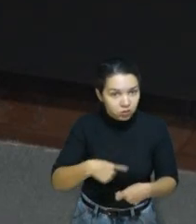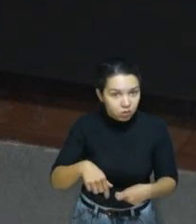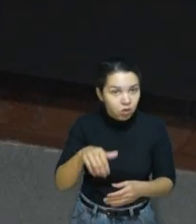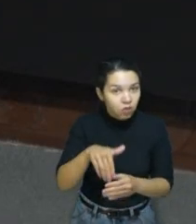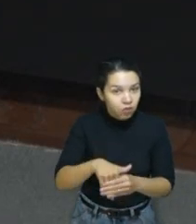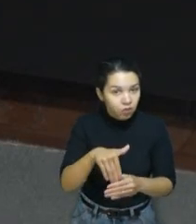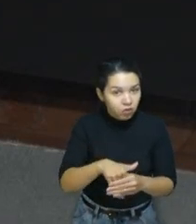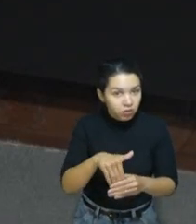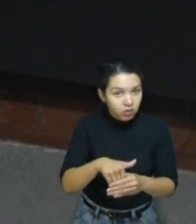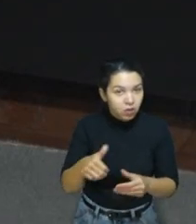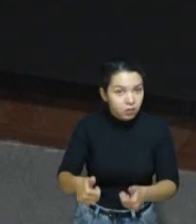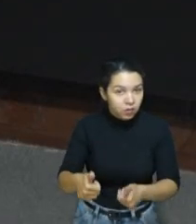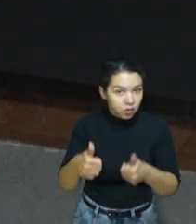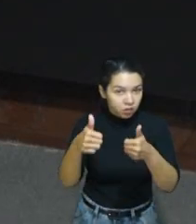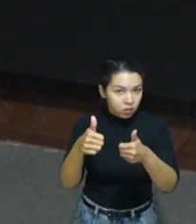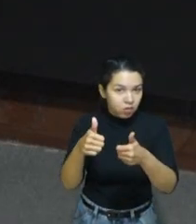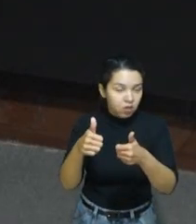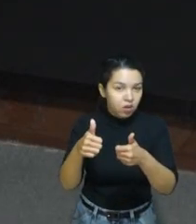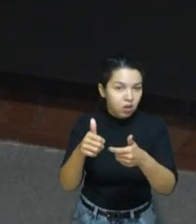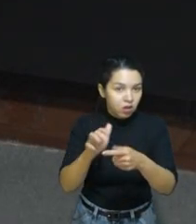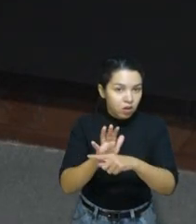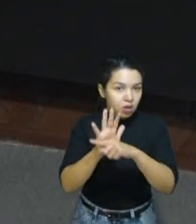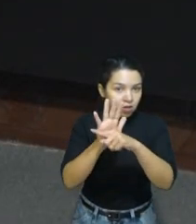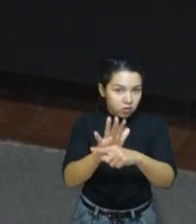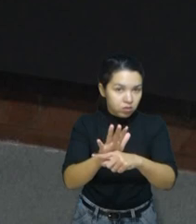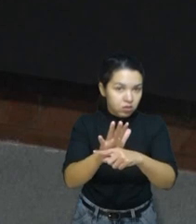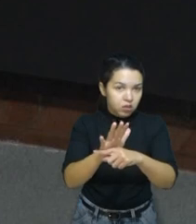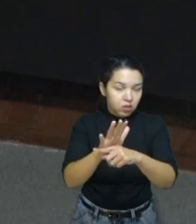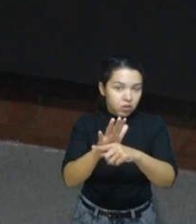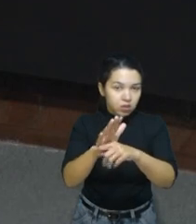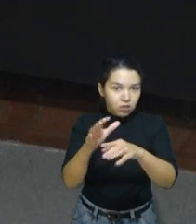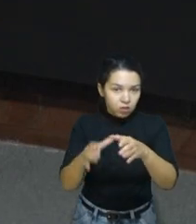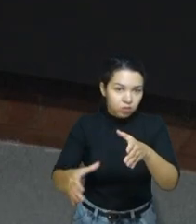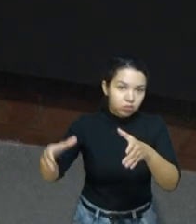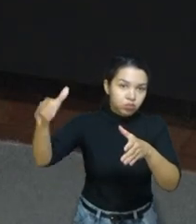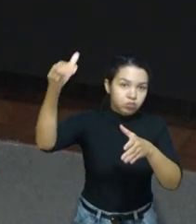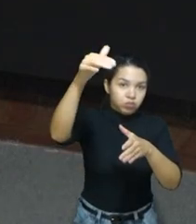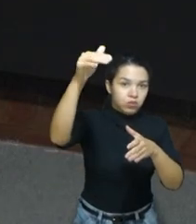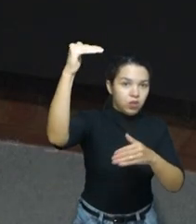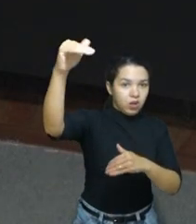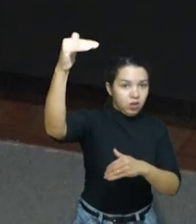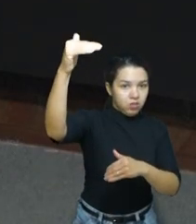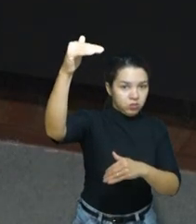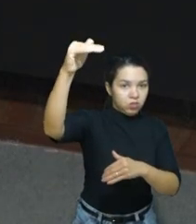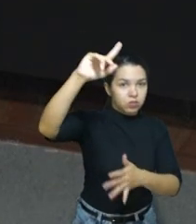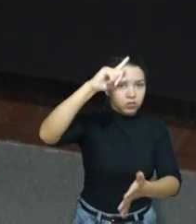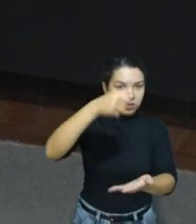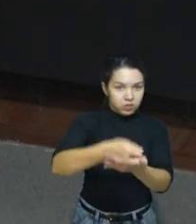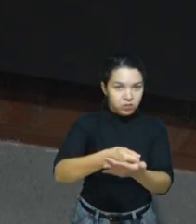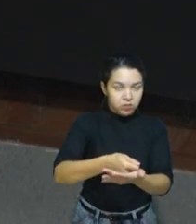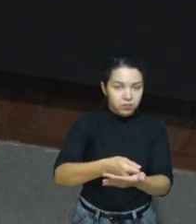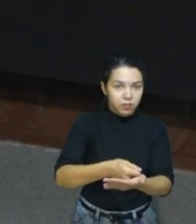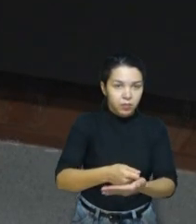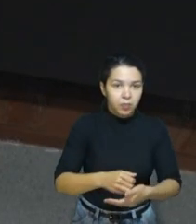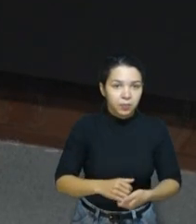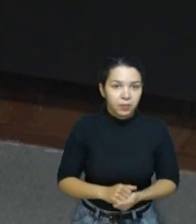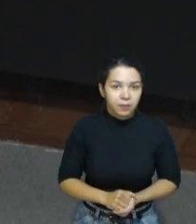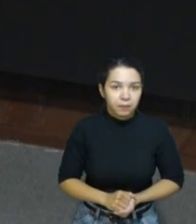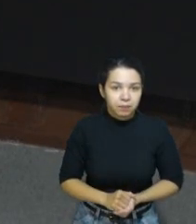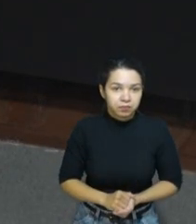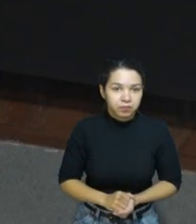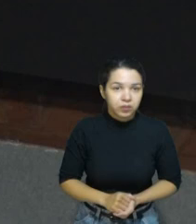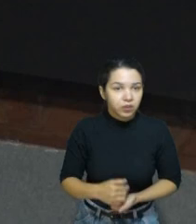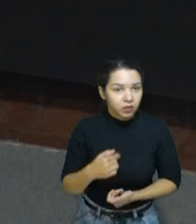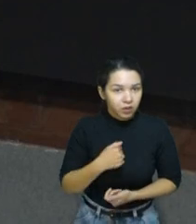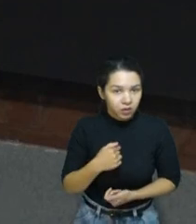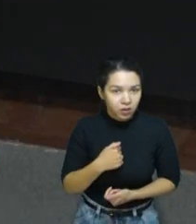vai votar melhor e que daí vai atingir o top lá. Porque é o único jeito. Né? Então, assim, eu